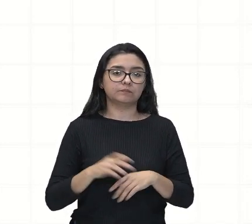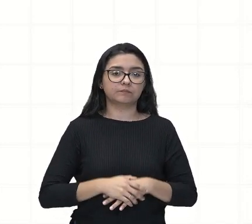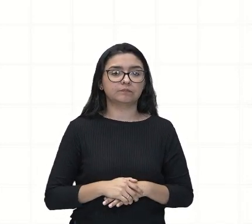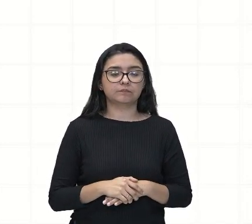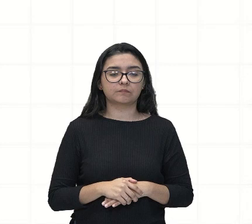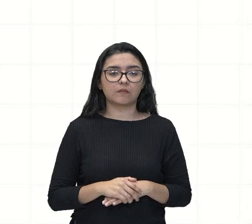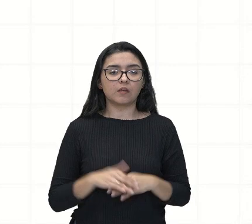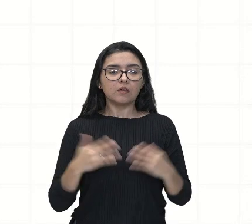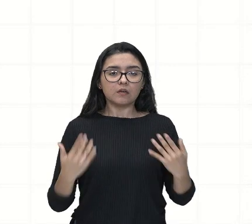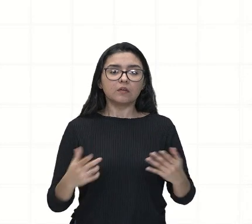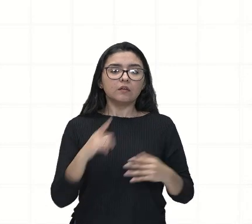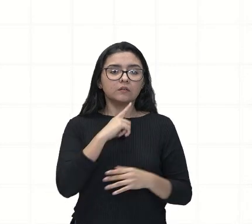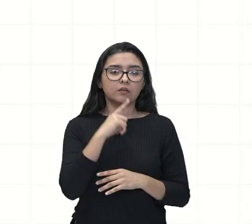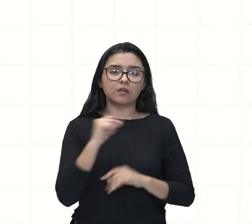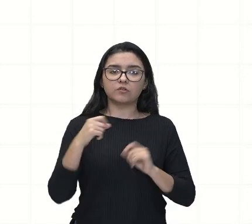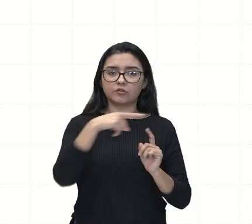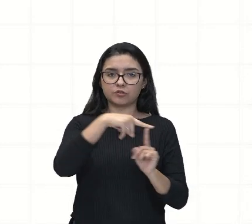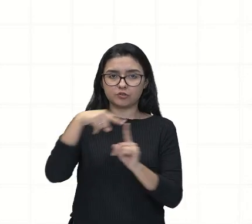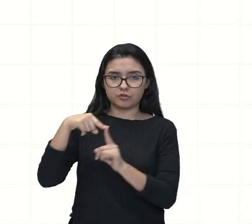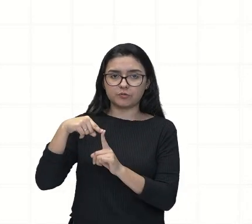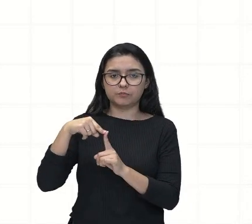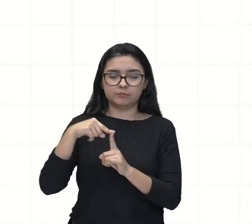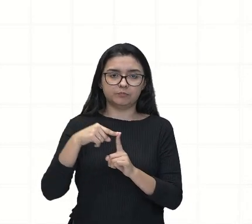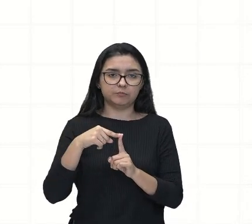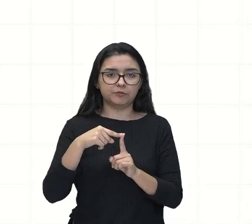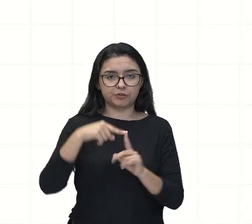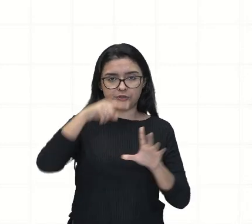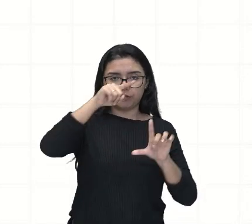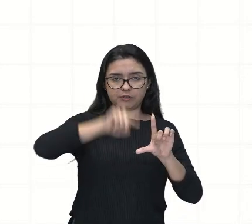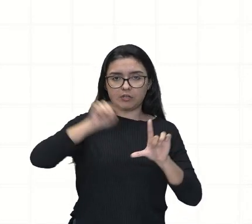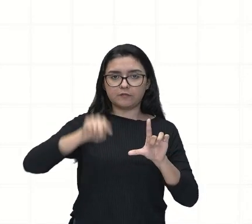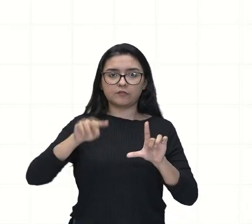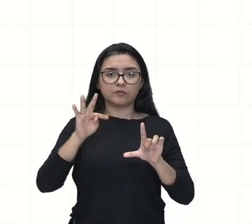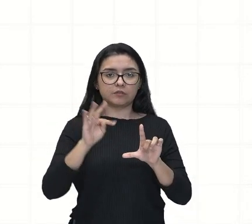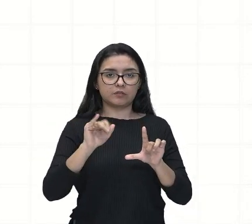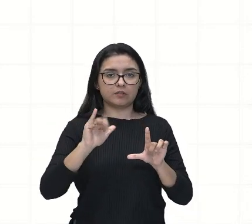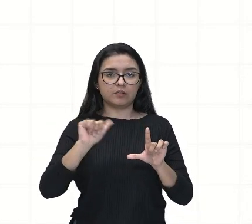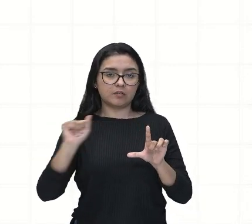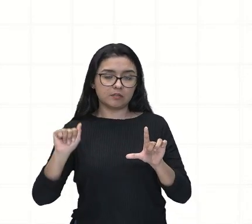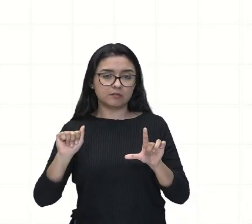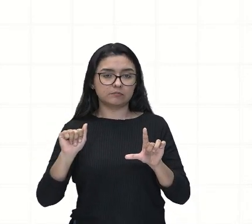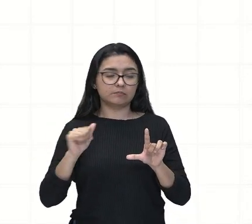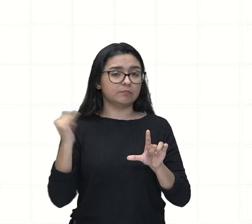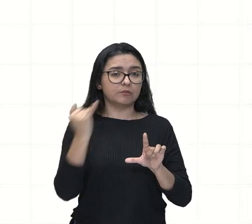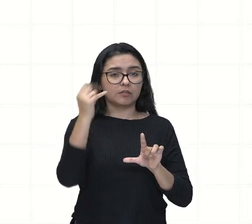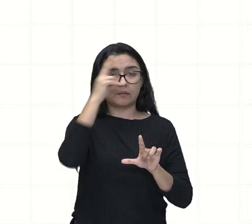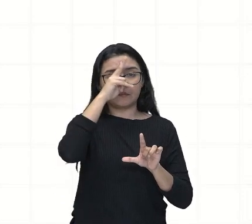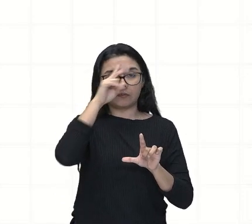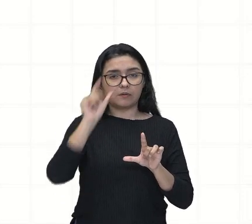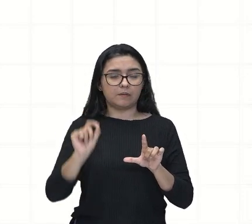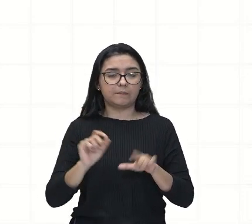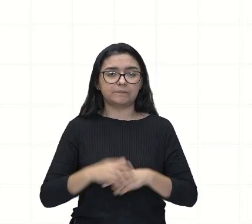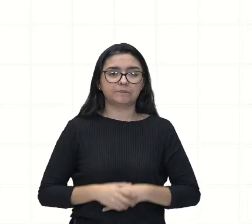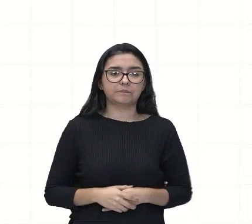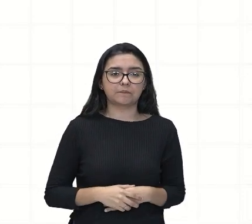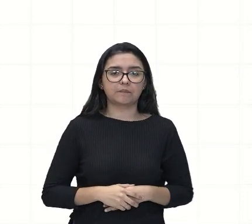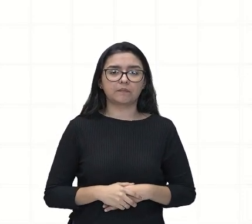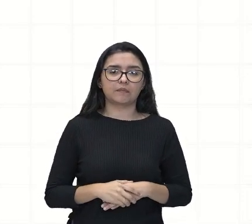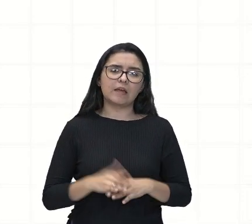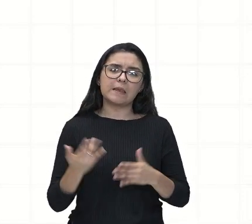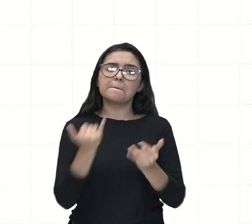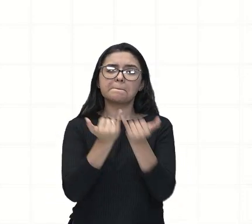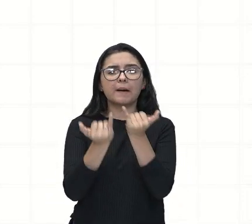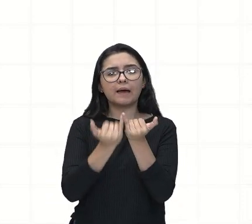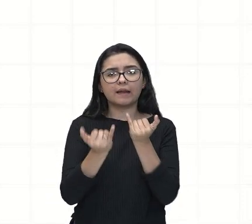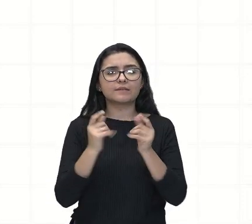dimensões. Então aqui, ó, no gráfico de teia, né, é importante a gente lembrar o seguinte: ele vai lembrar uma teia